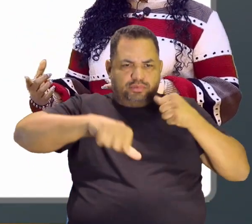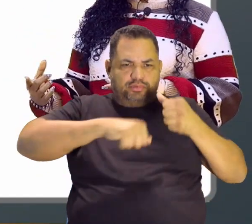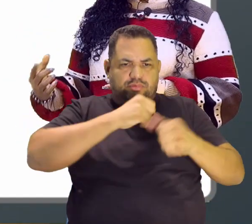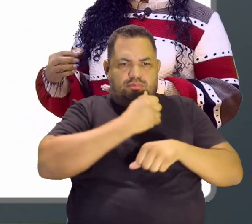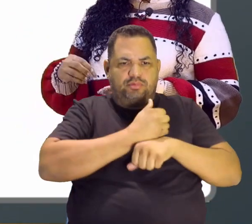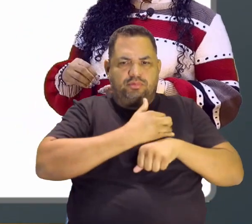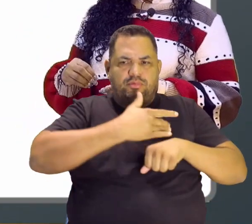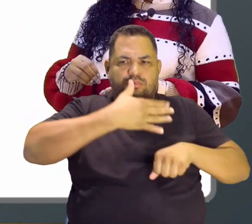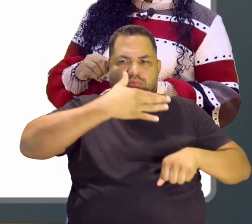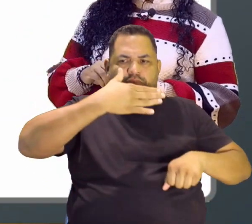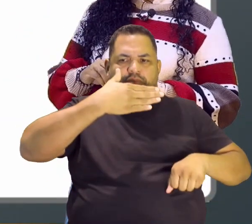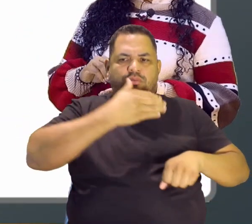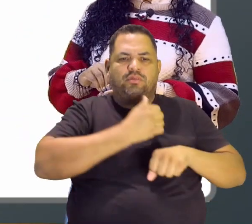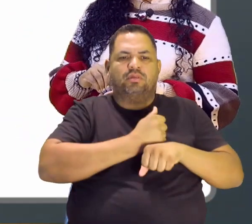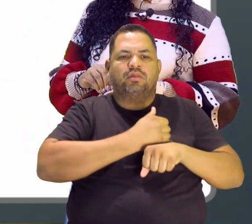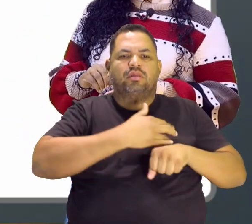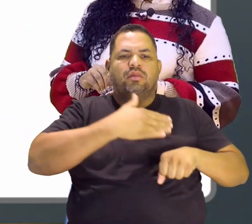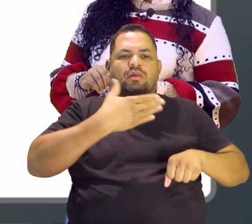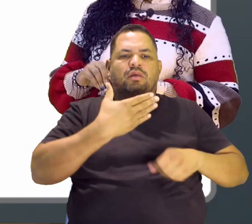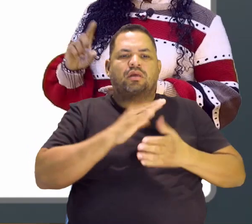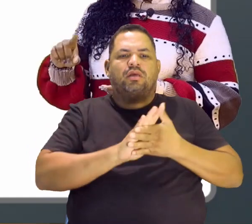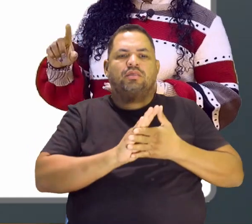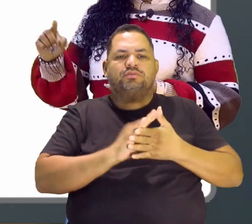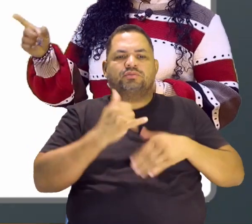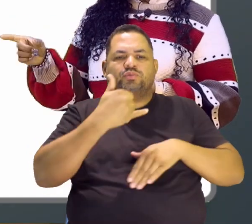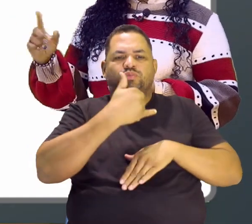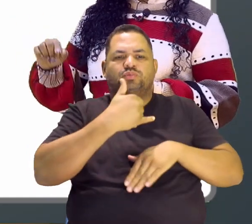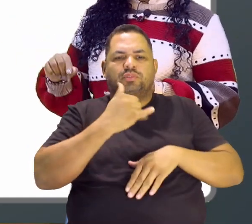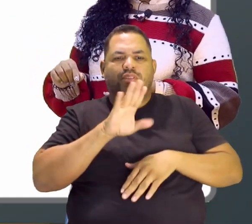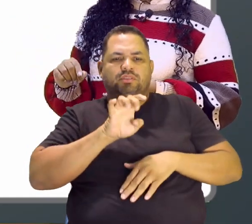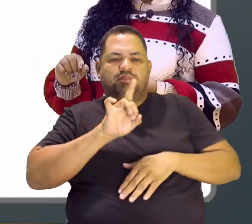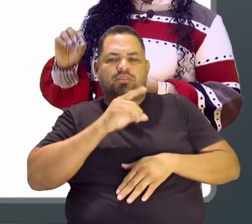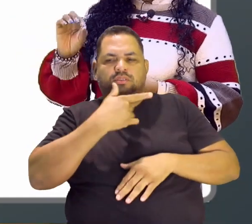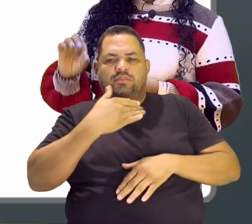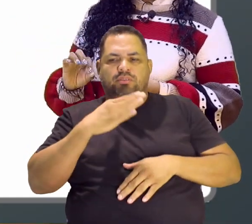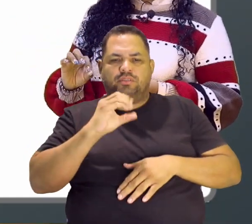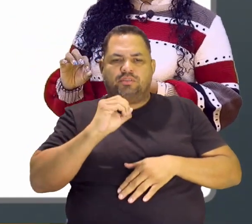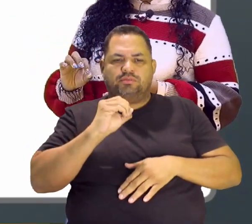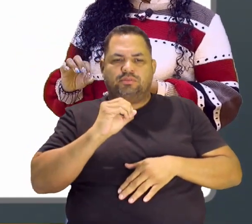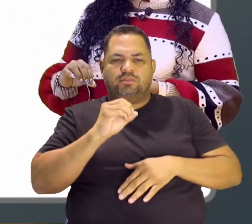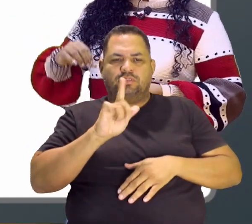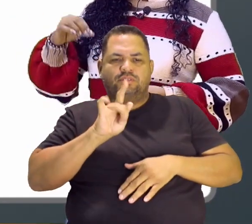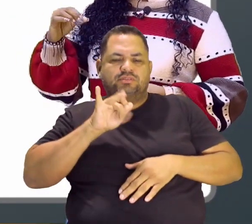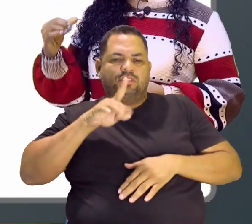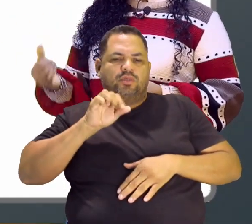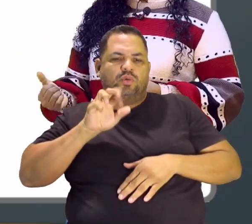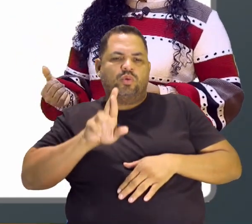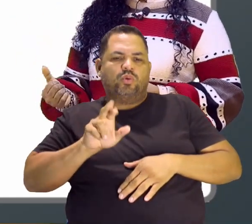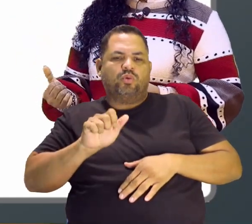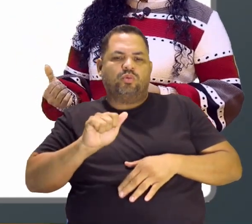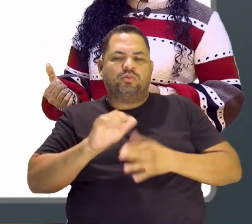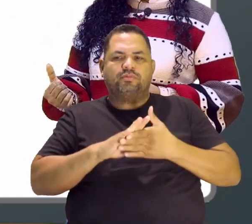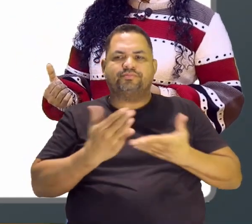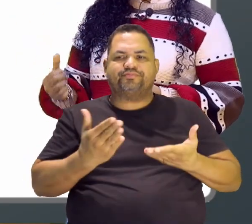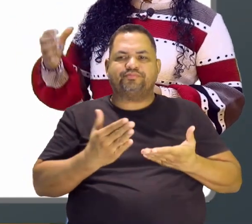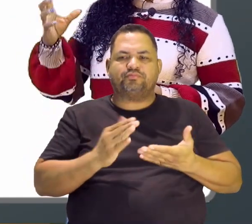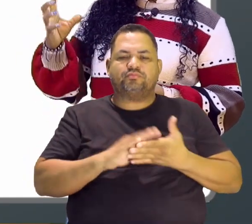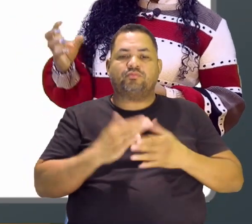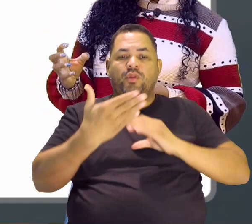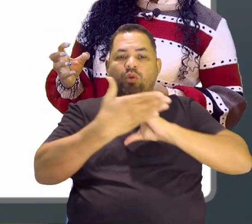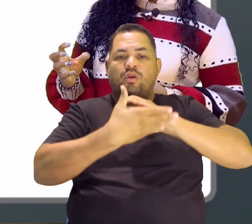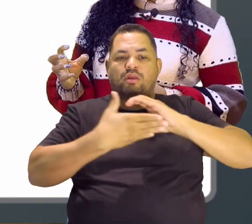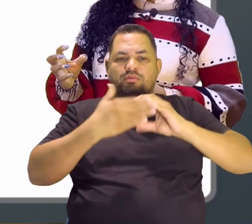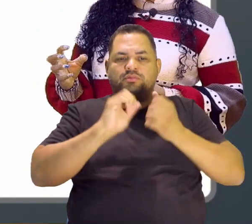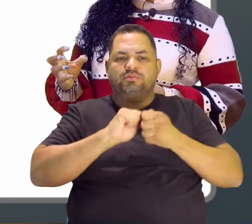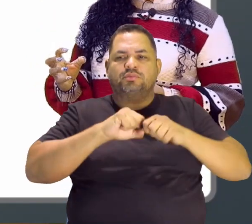ácido graxo ou glicerol. Ácido graxo ou glicerol. Os carboidratos, quando